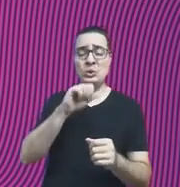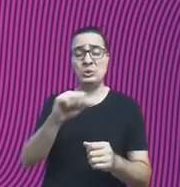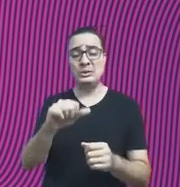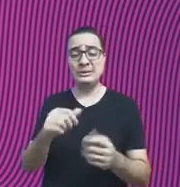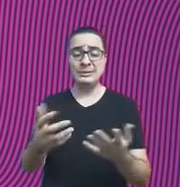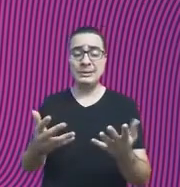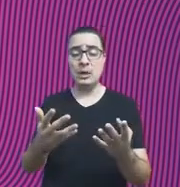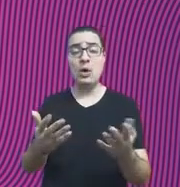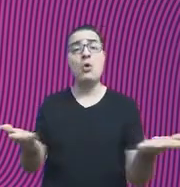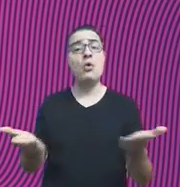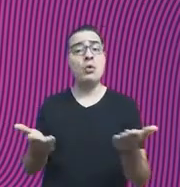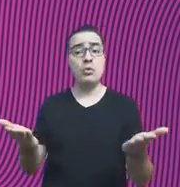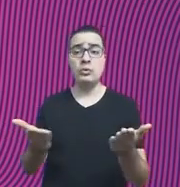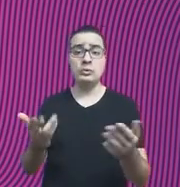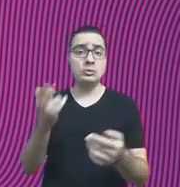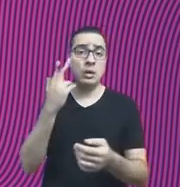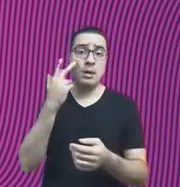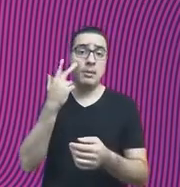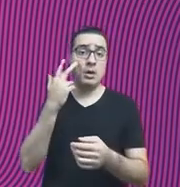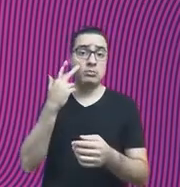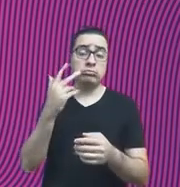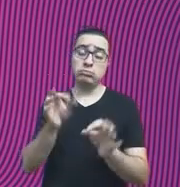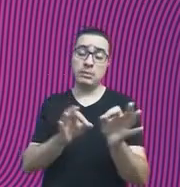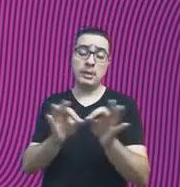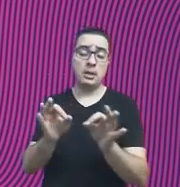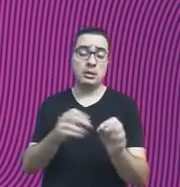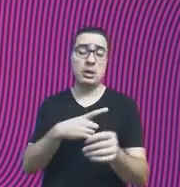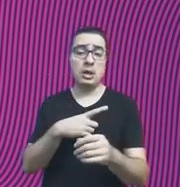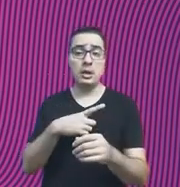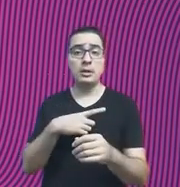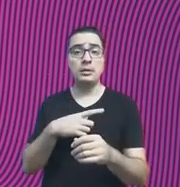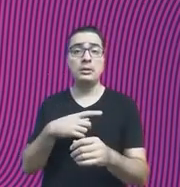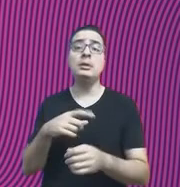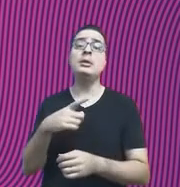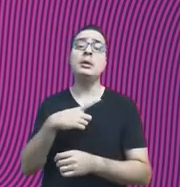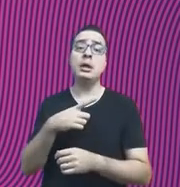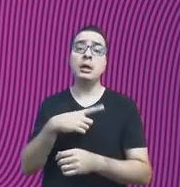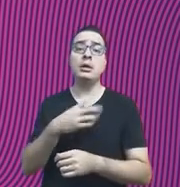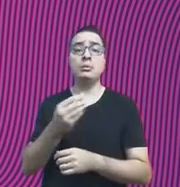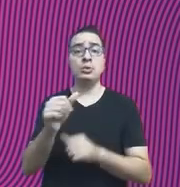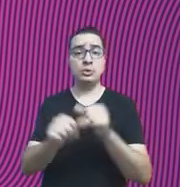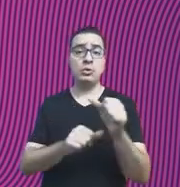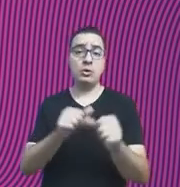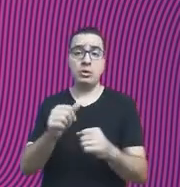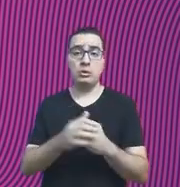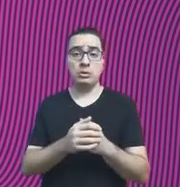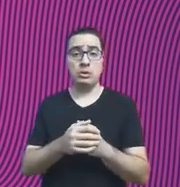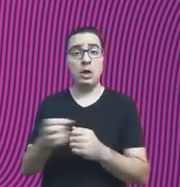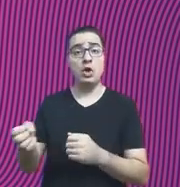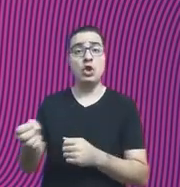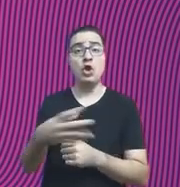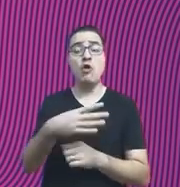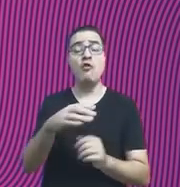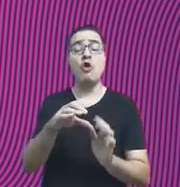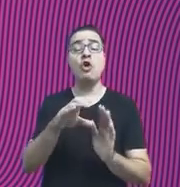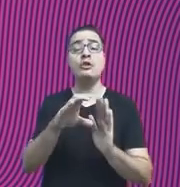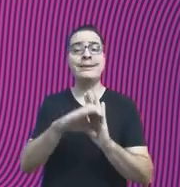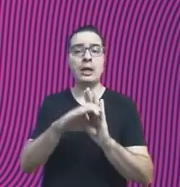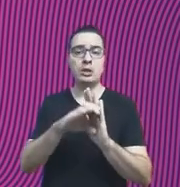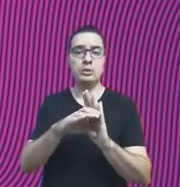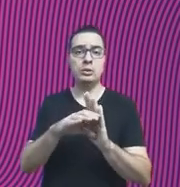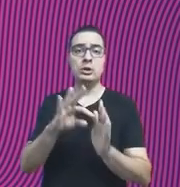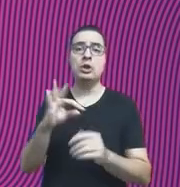está absolutamente introjetado, faz parte. Então, me lembrou muito. Eu acho que é um novo conceito que todo mundo sabe